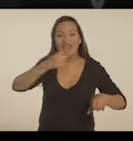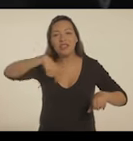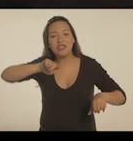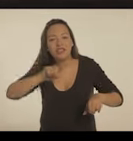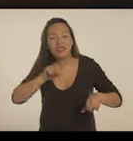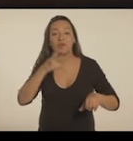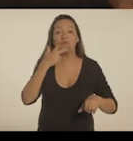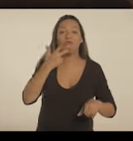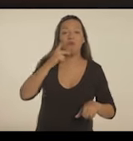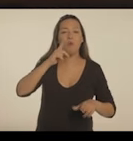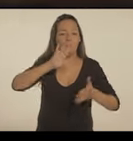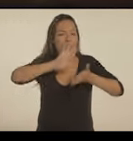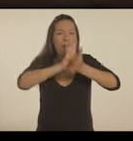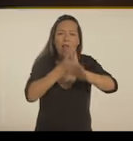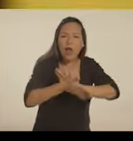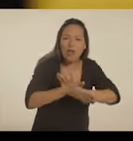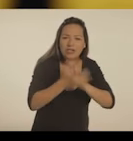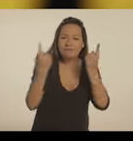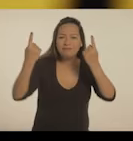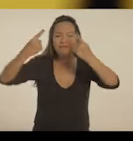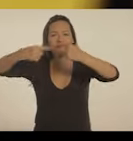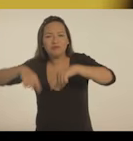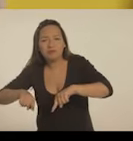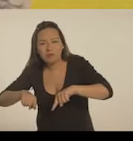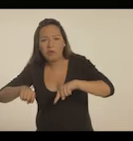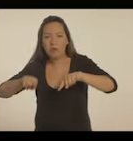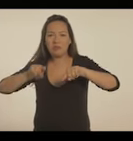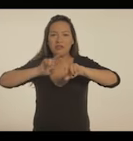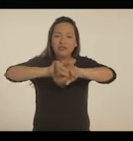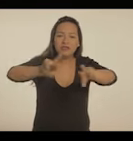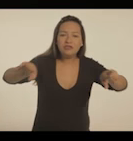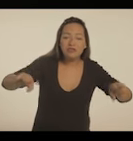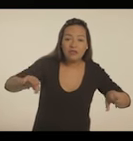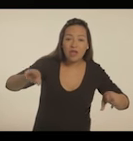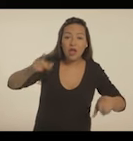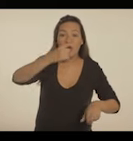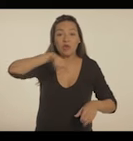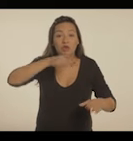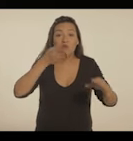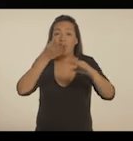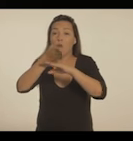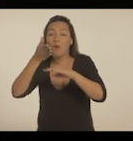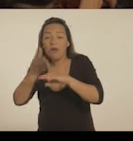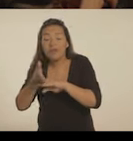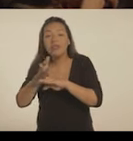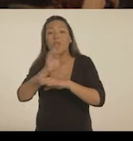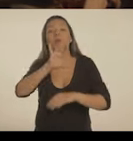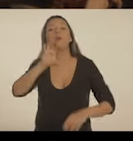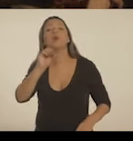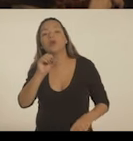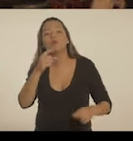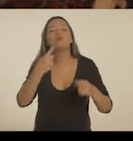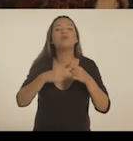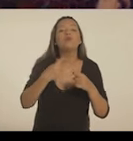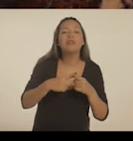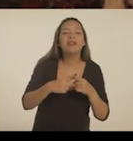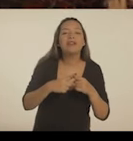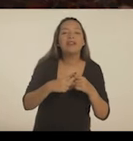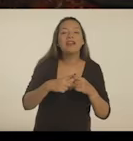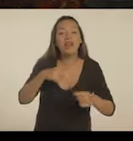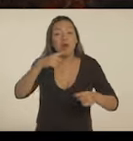formas de racismo. É em nome da diversidade que a gente vai enfrentar todas as formas de intolerância. A gente entra para a história do Rio de